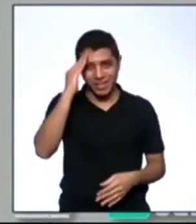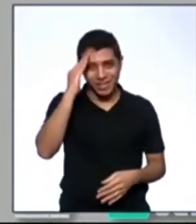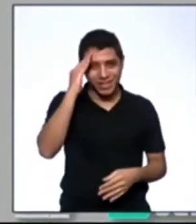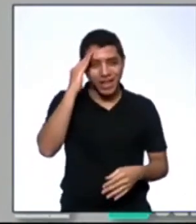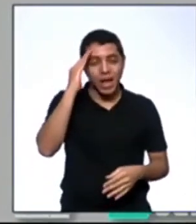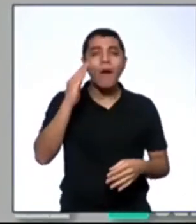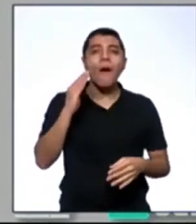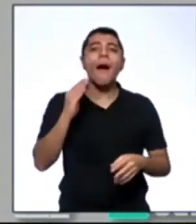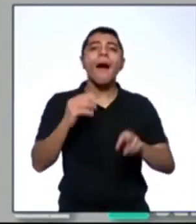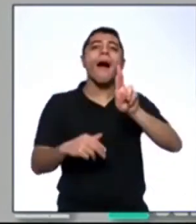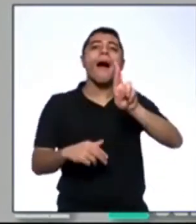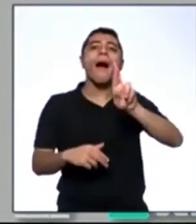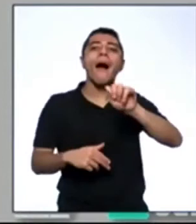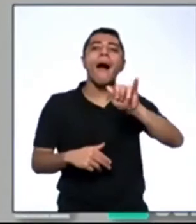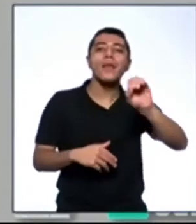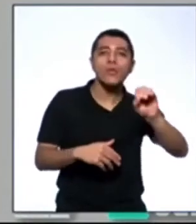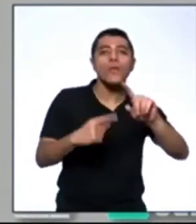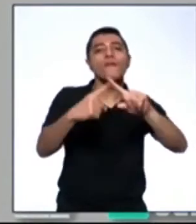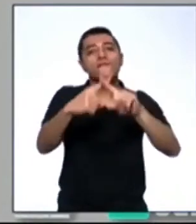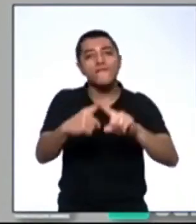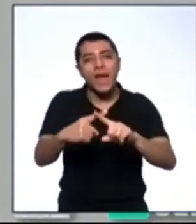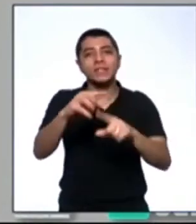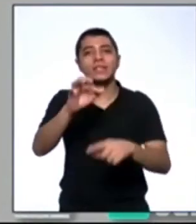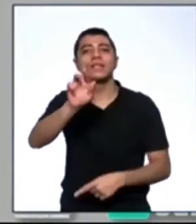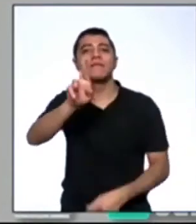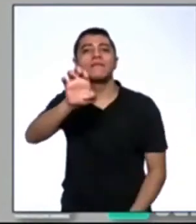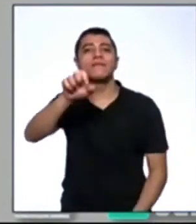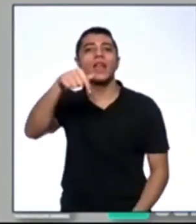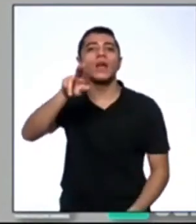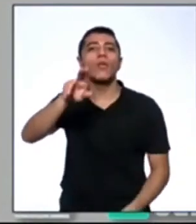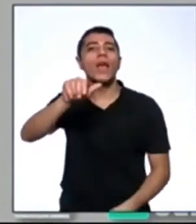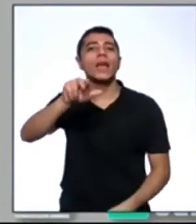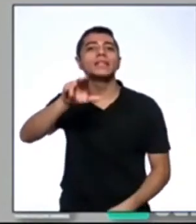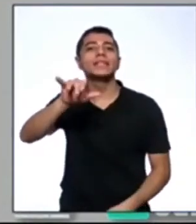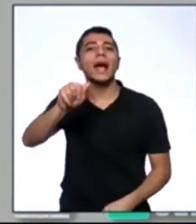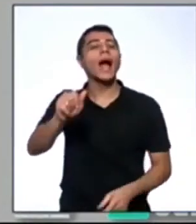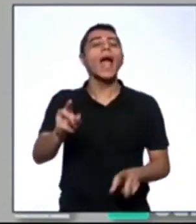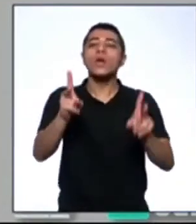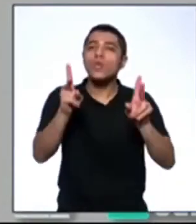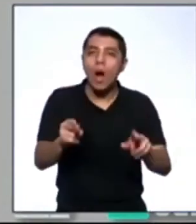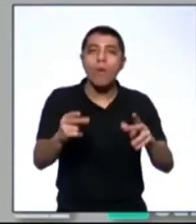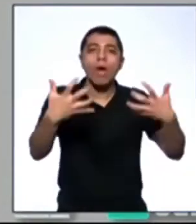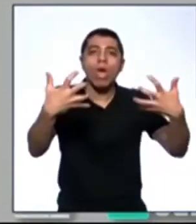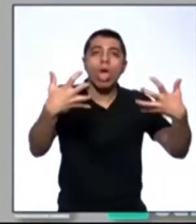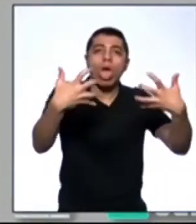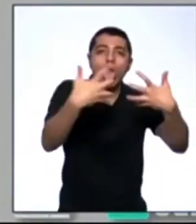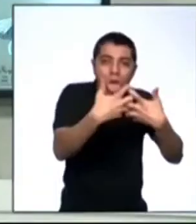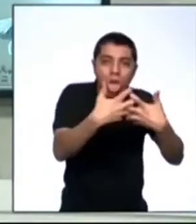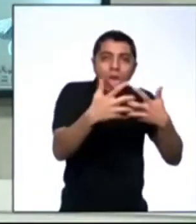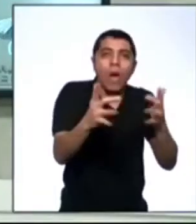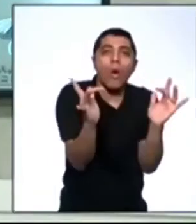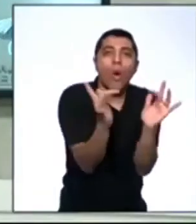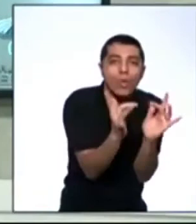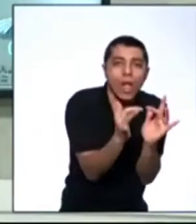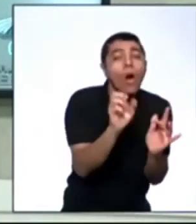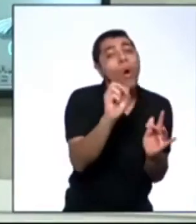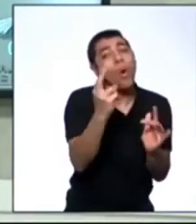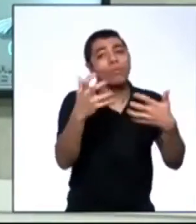engrenagens em contato direto ou em contato indireto via corrente ou correia. Vem comigo.